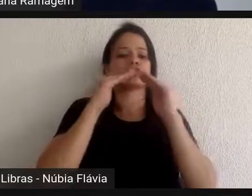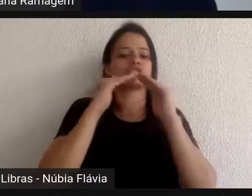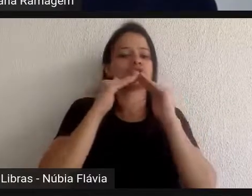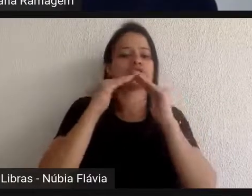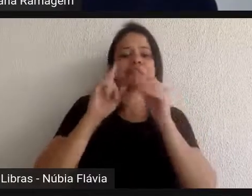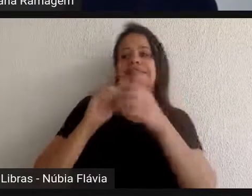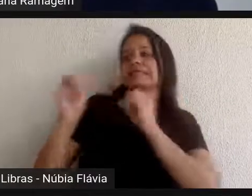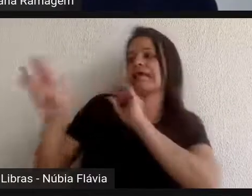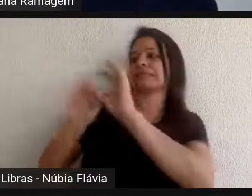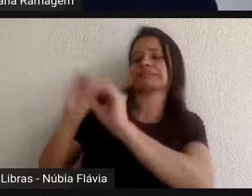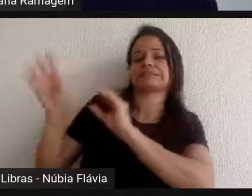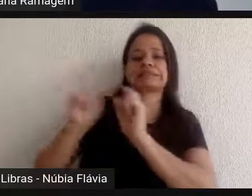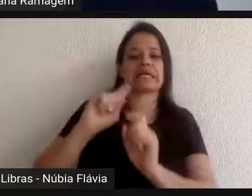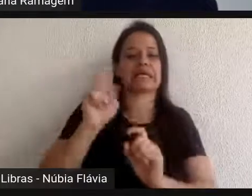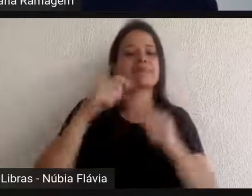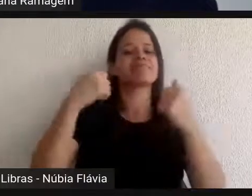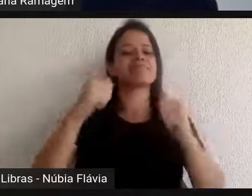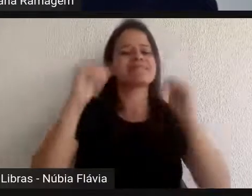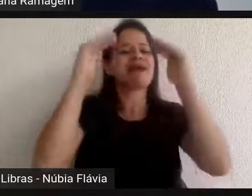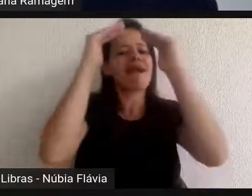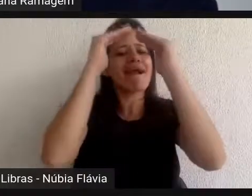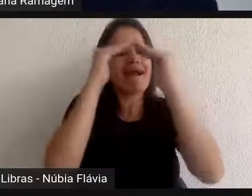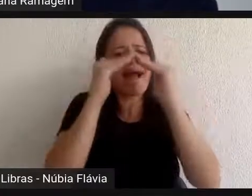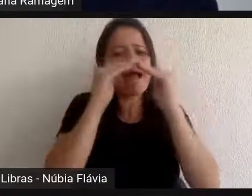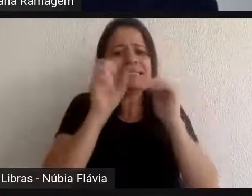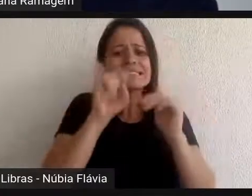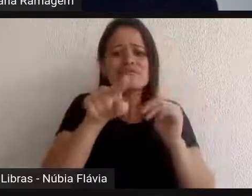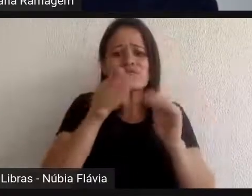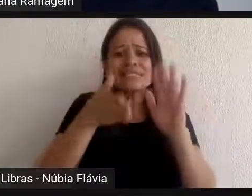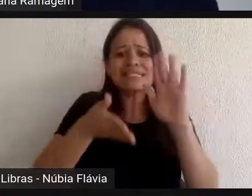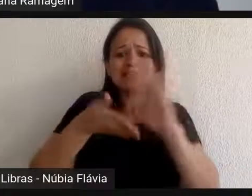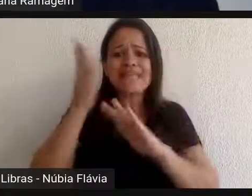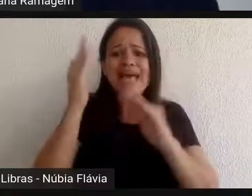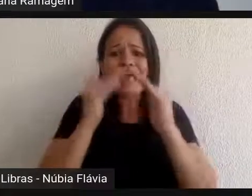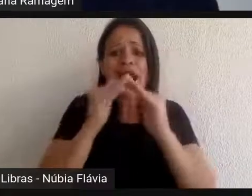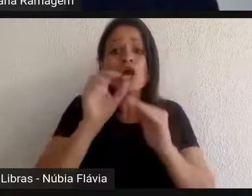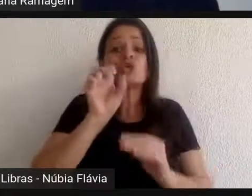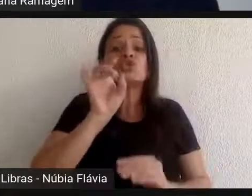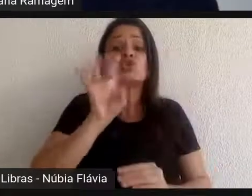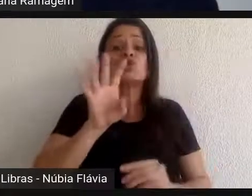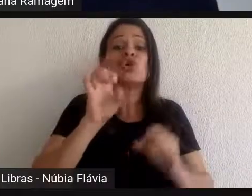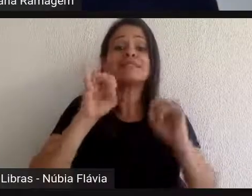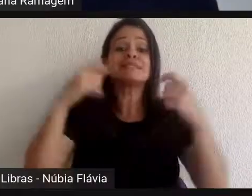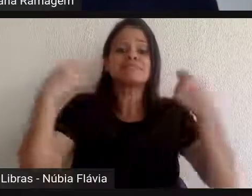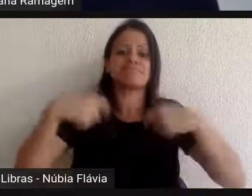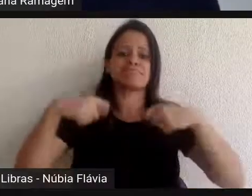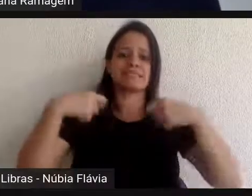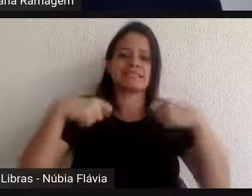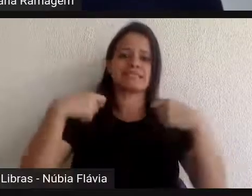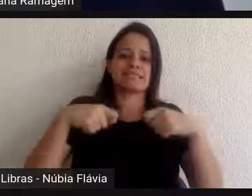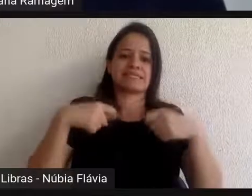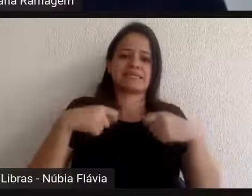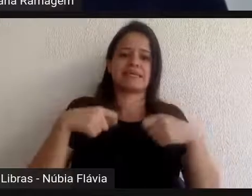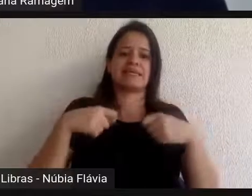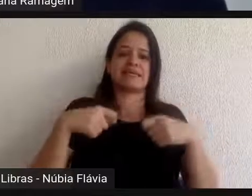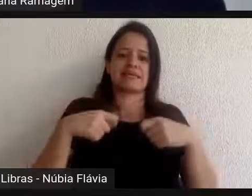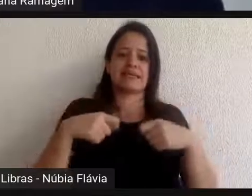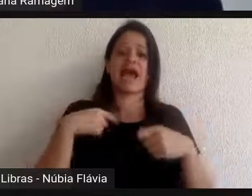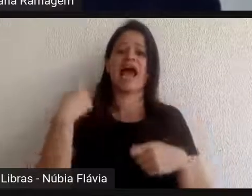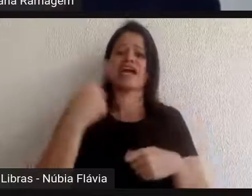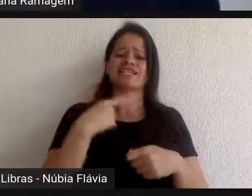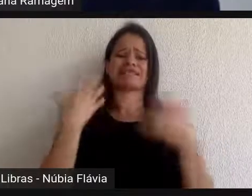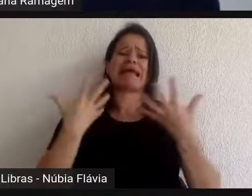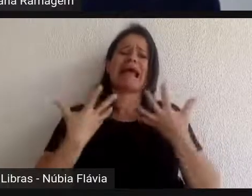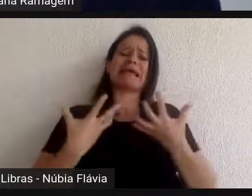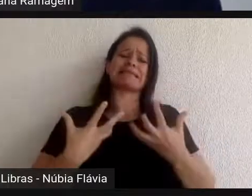fato necessário, tá todo mundo cansado, a gente não aguenta mais, né? Você percebe que eu me incluo, né? A gente tá cansado, a